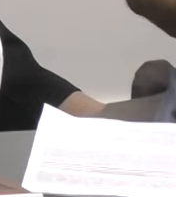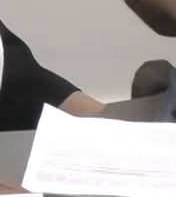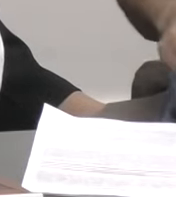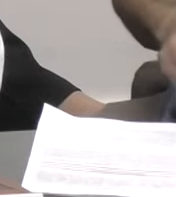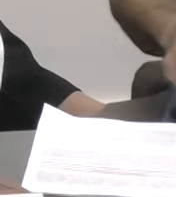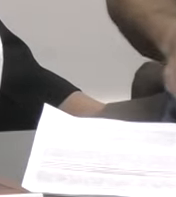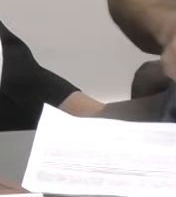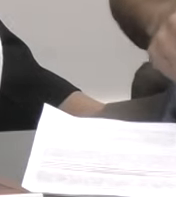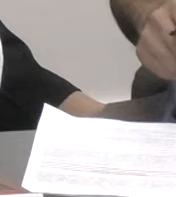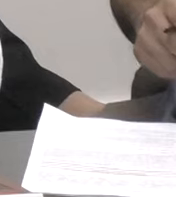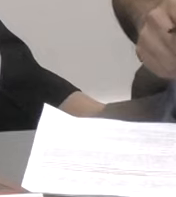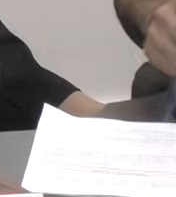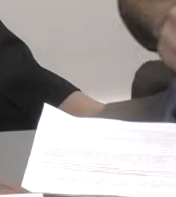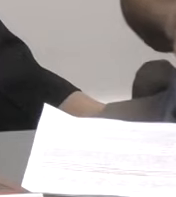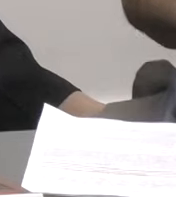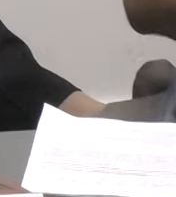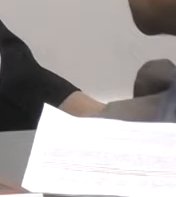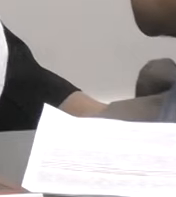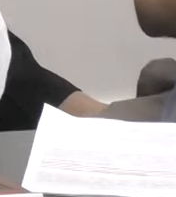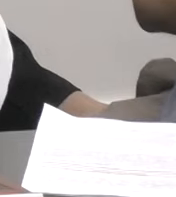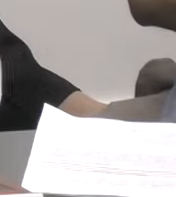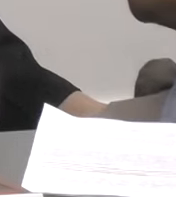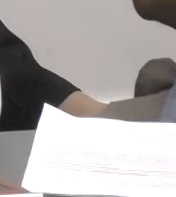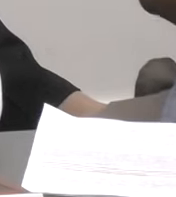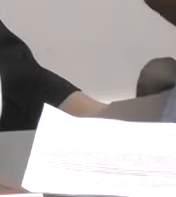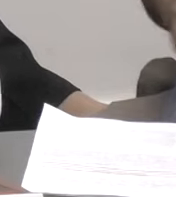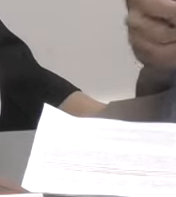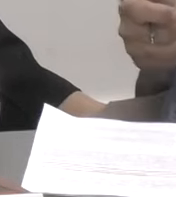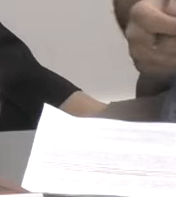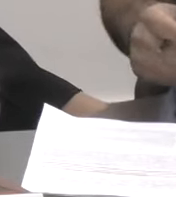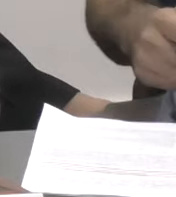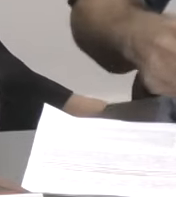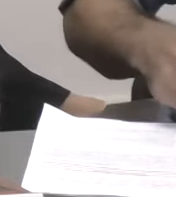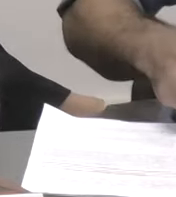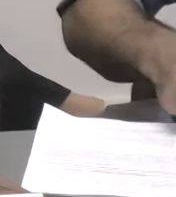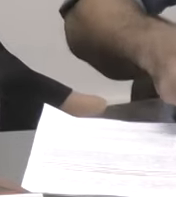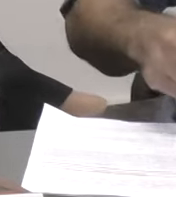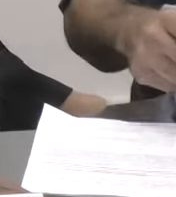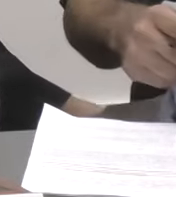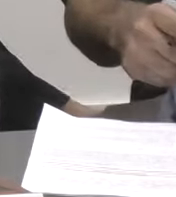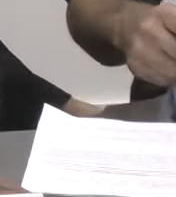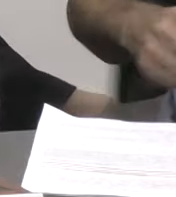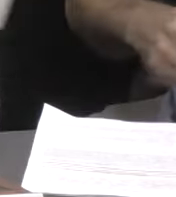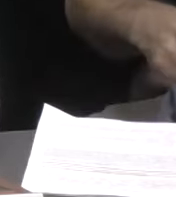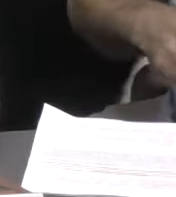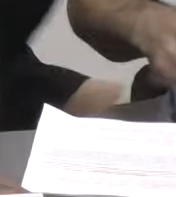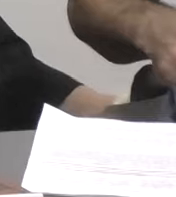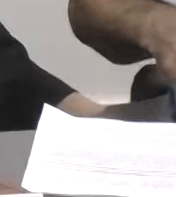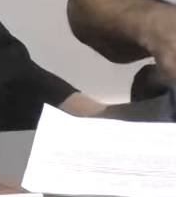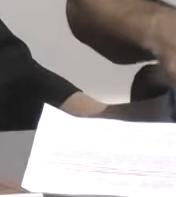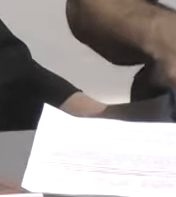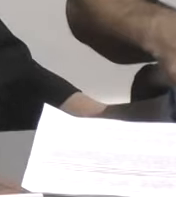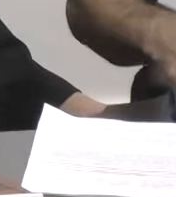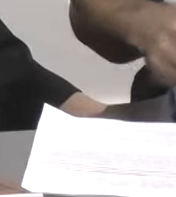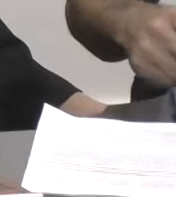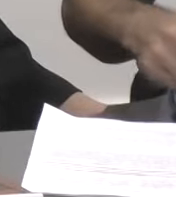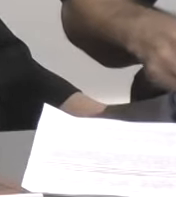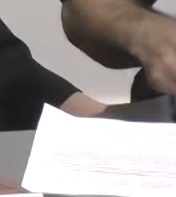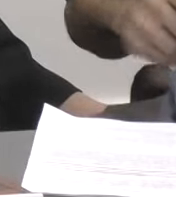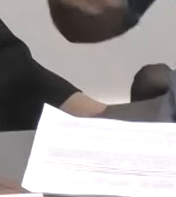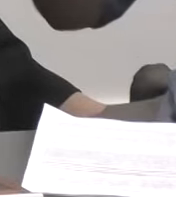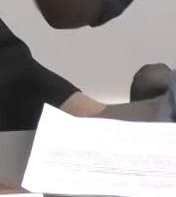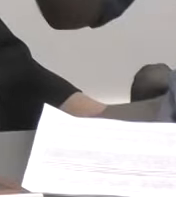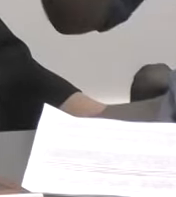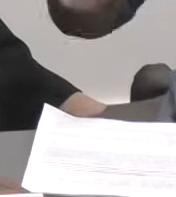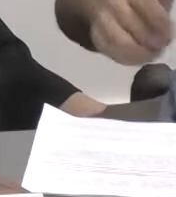verificar a execução da logística reversa, que está prevista numa lei específica. A minha preocupação é alguma das emendas. Eu mesmo